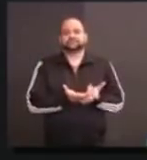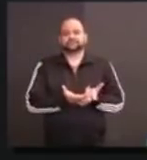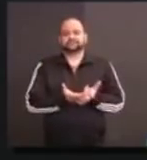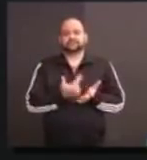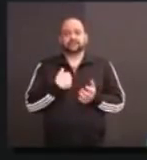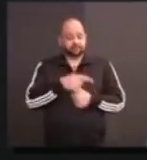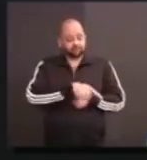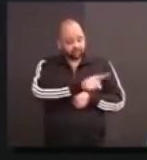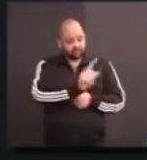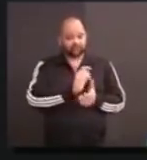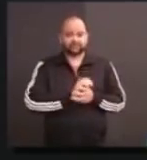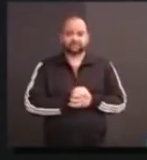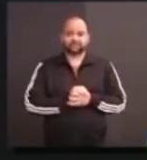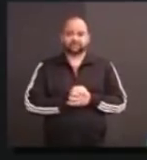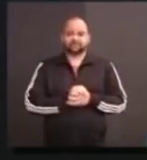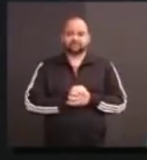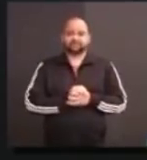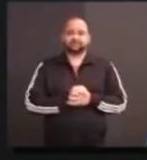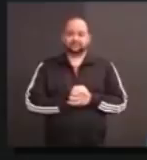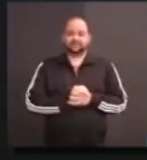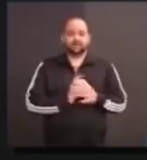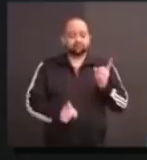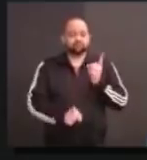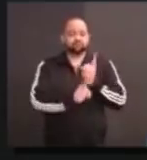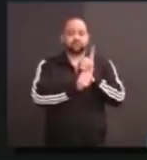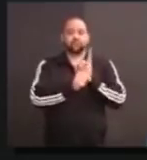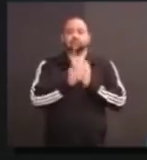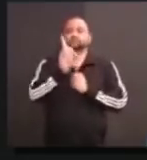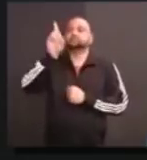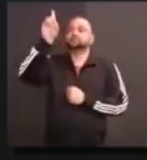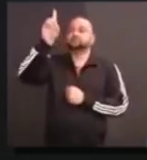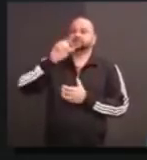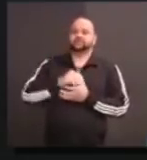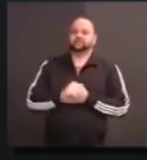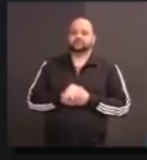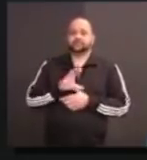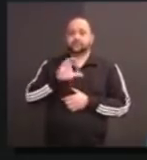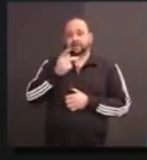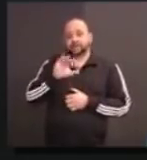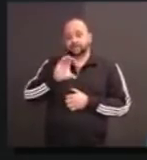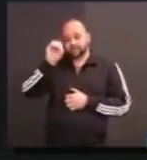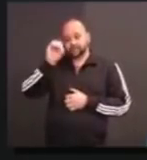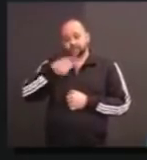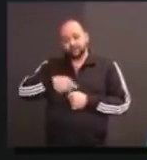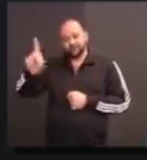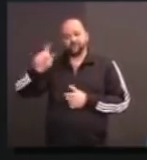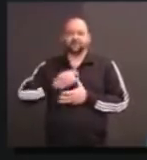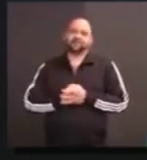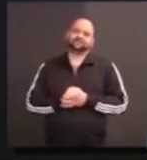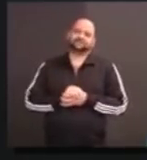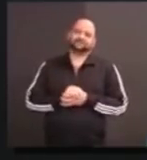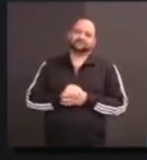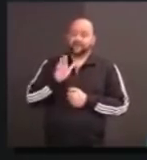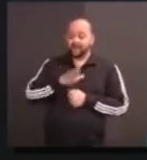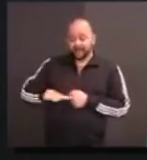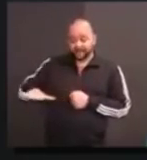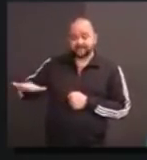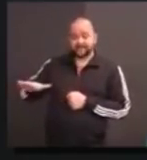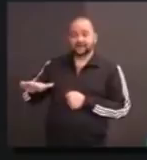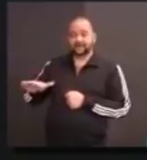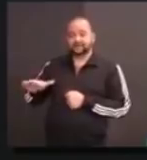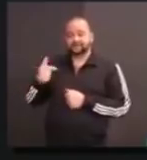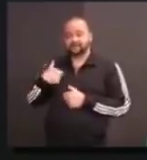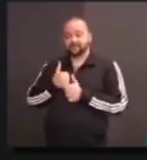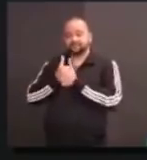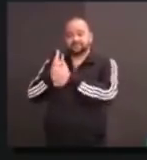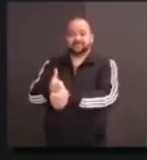Que ele fosse em nome de Deus, e ele foi. E os meninos do catecismo foram atrás